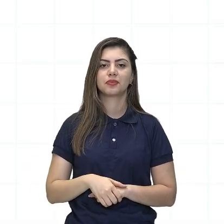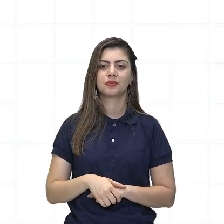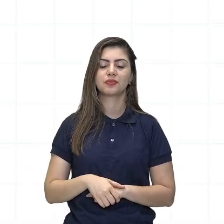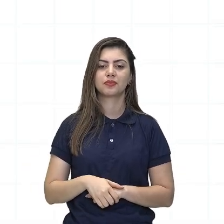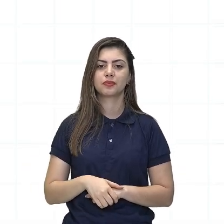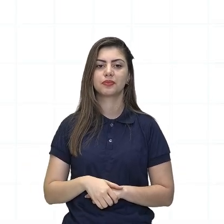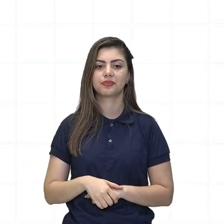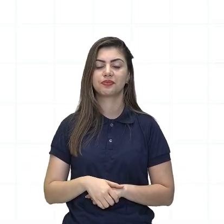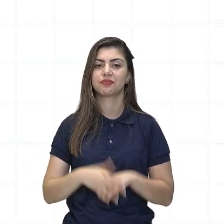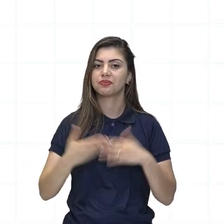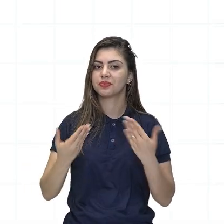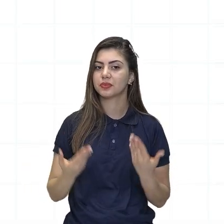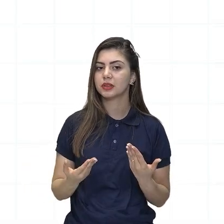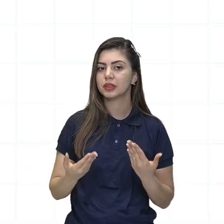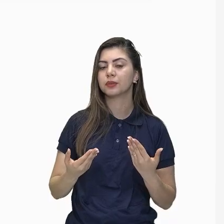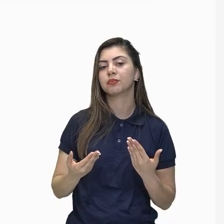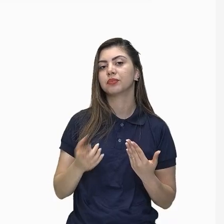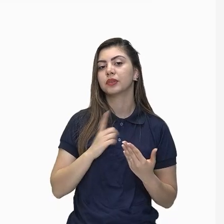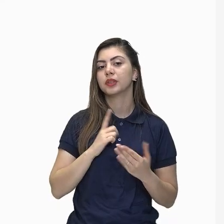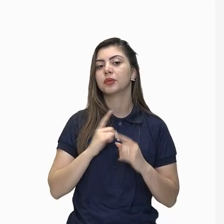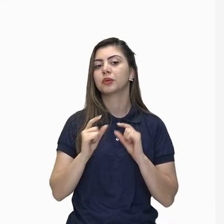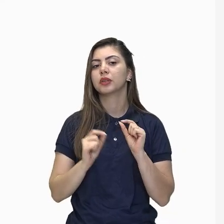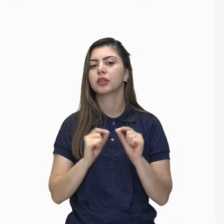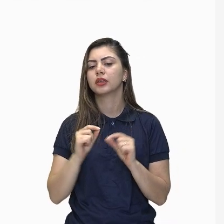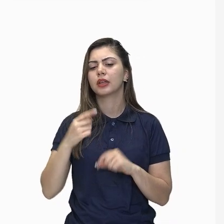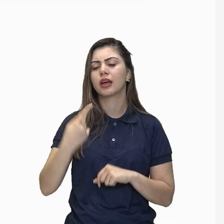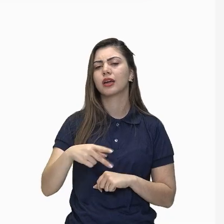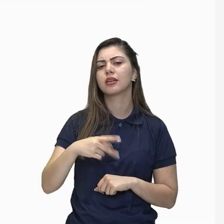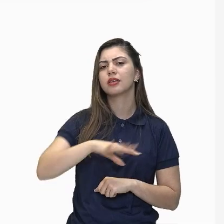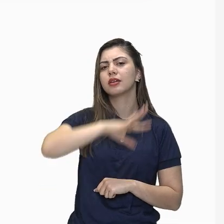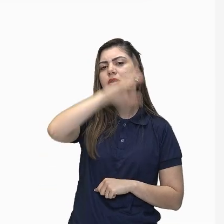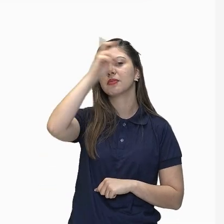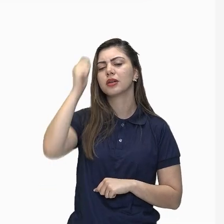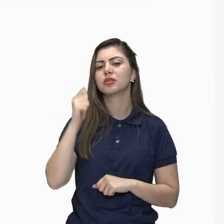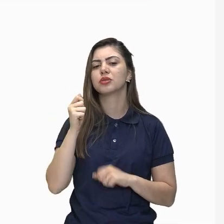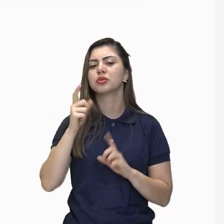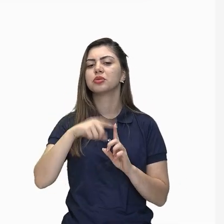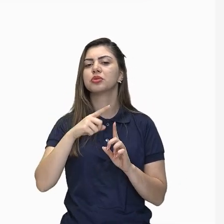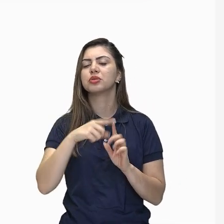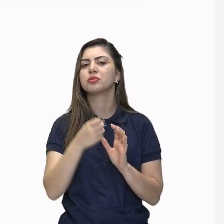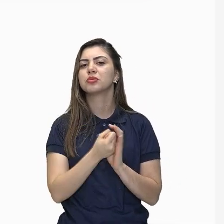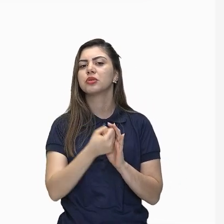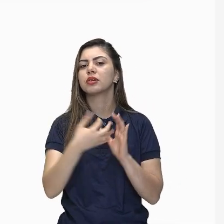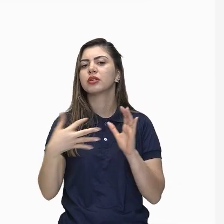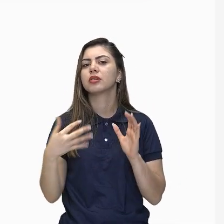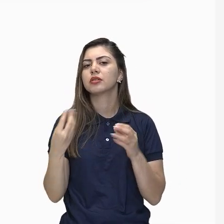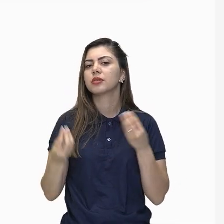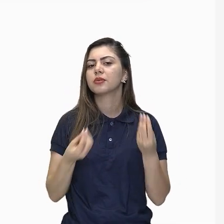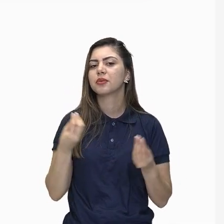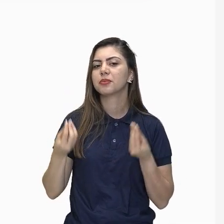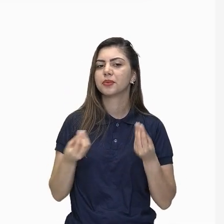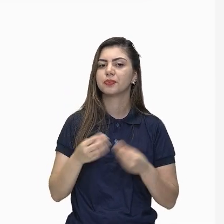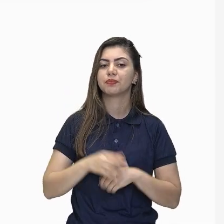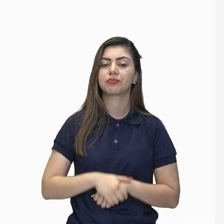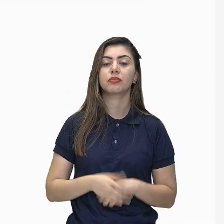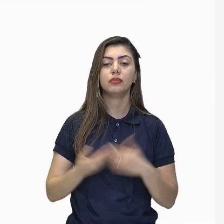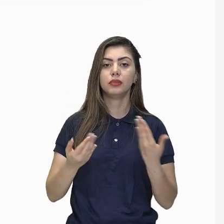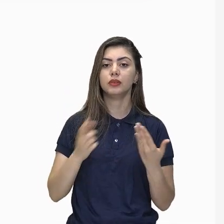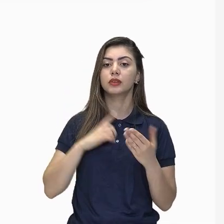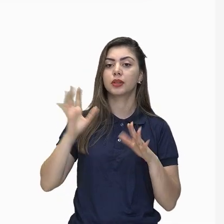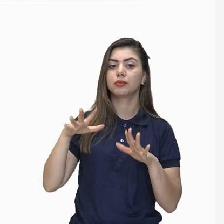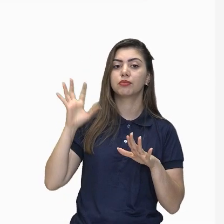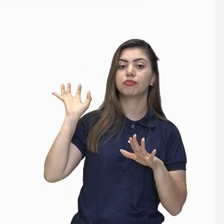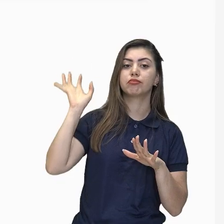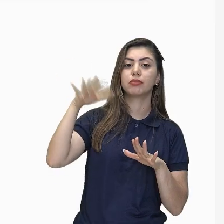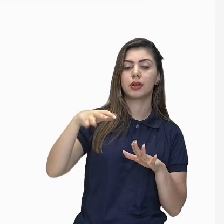relação à identidade amazônica, como é que o esporte ele se apresenta? O handebol e o futsal, quando vivenciados com respeito à